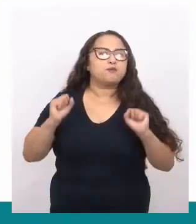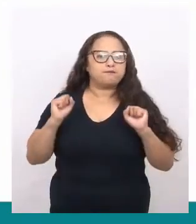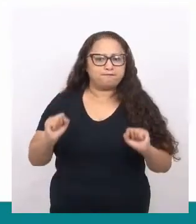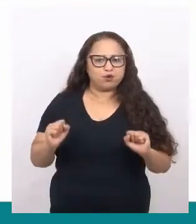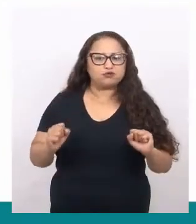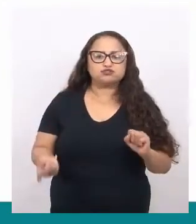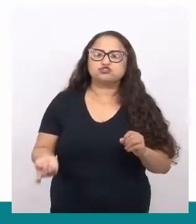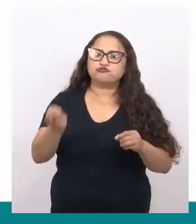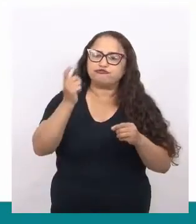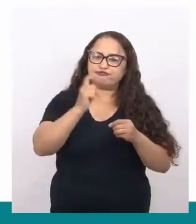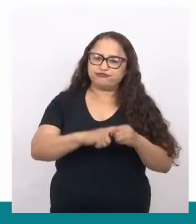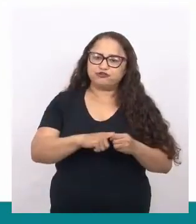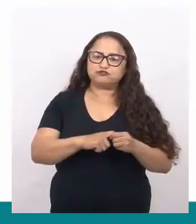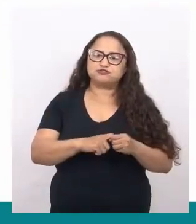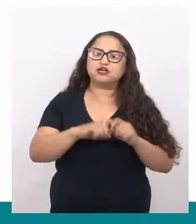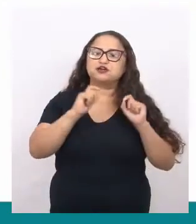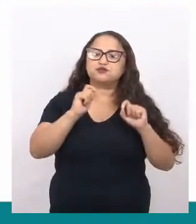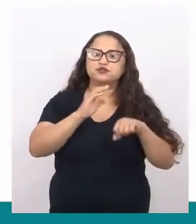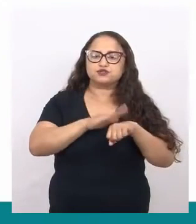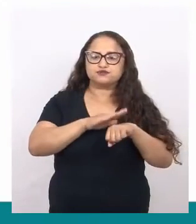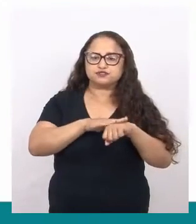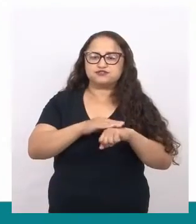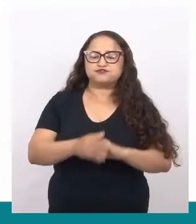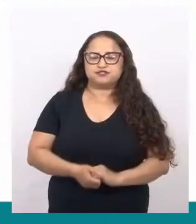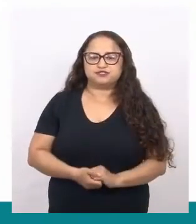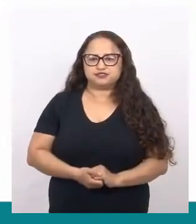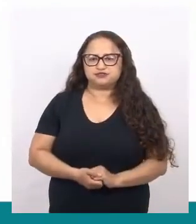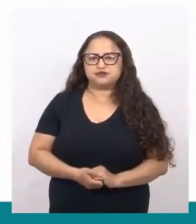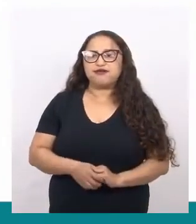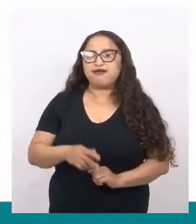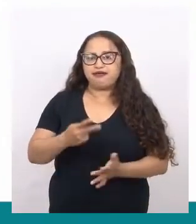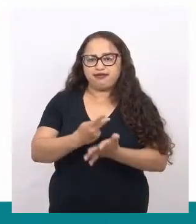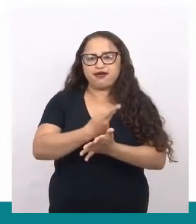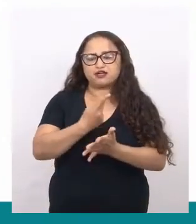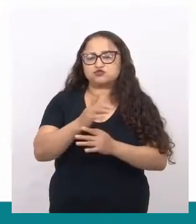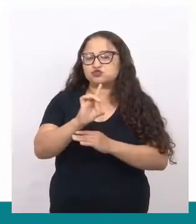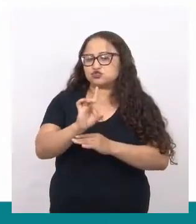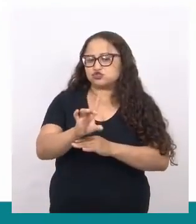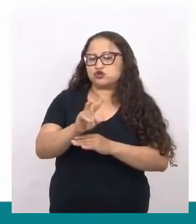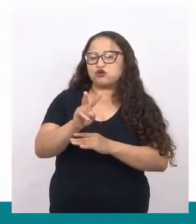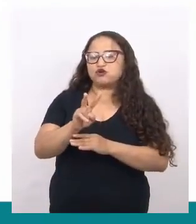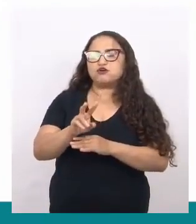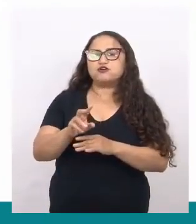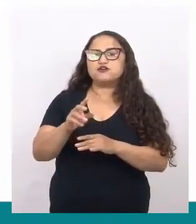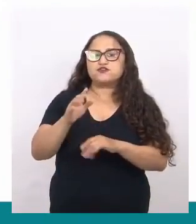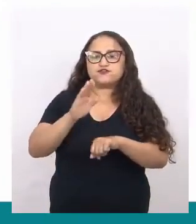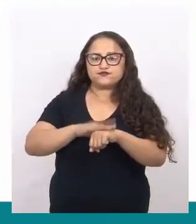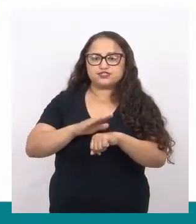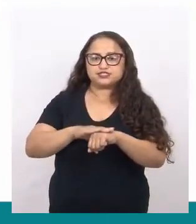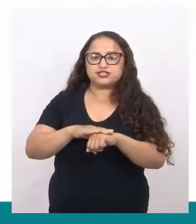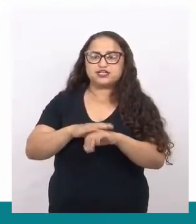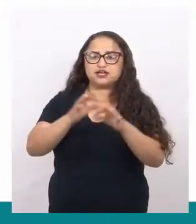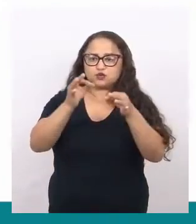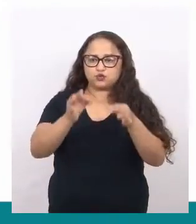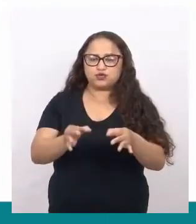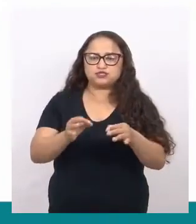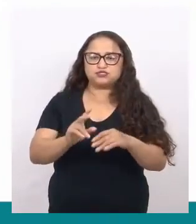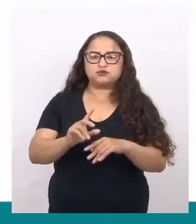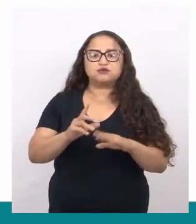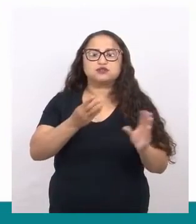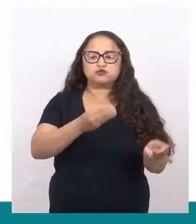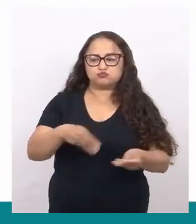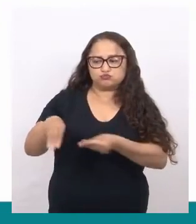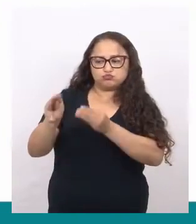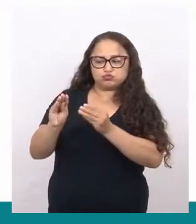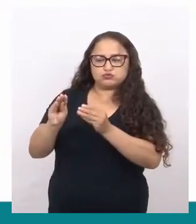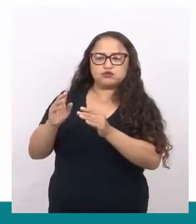ali a ação que você tenha feito de forma equivocada. Basta reverter, esse saldo volta para atribuição, volta para